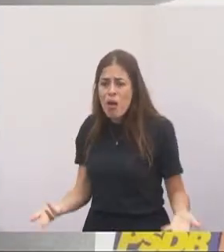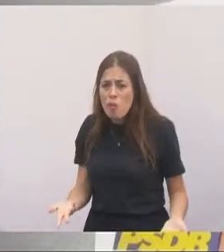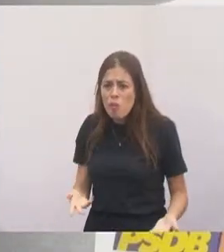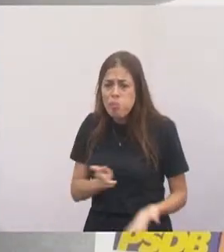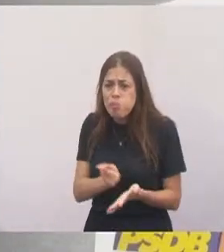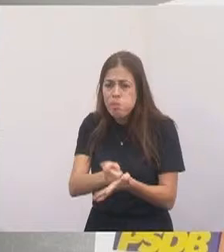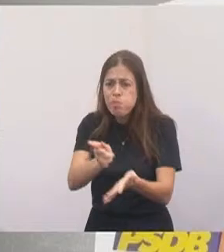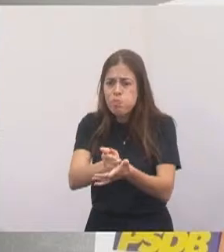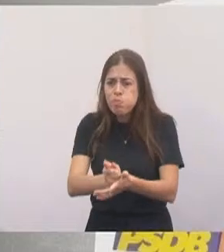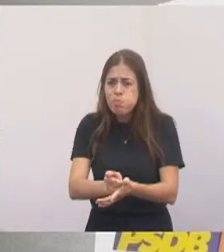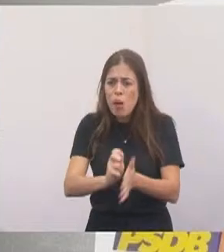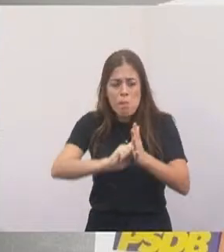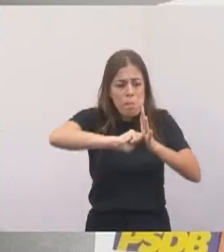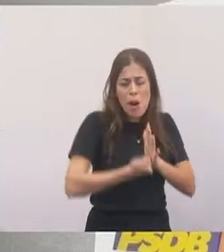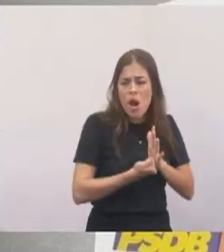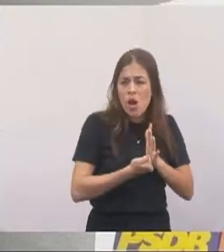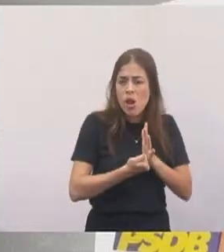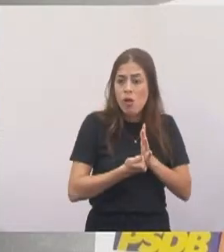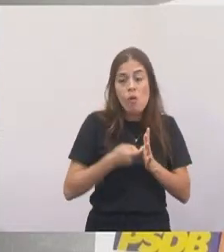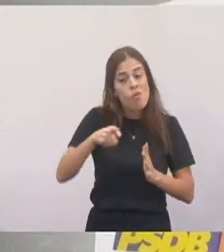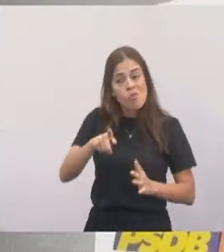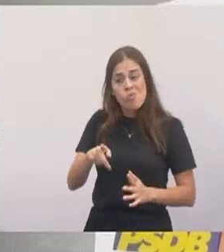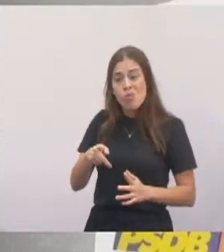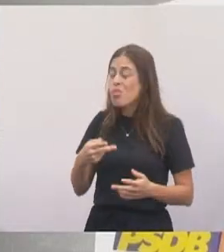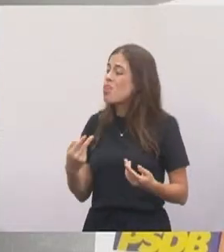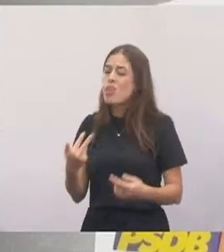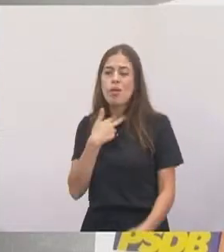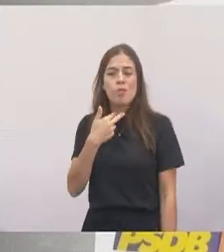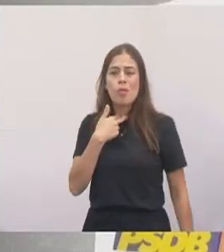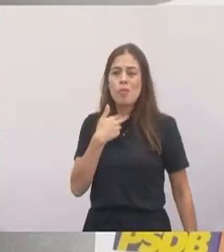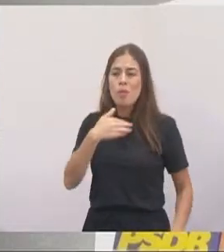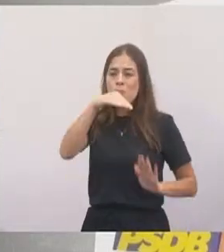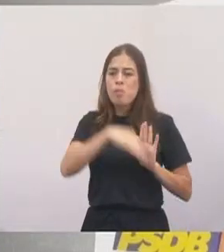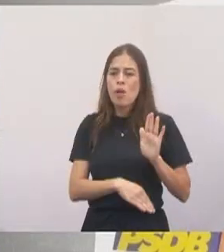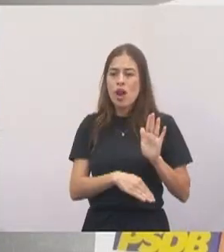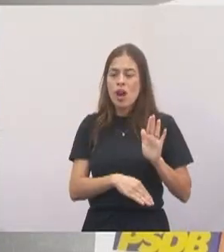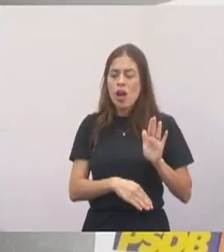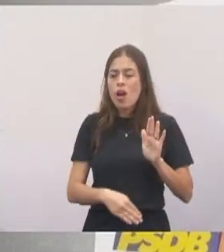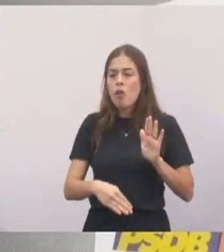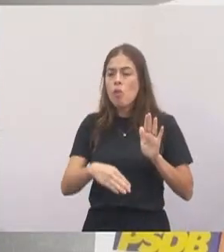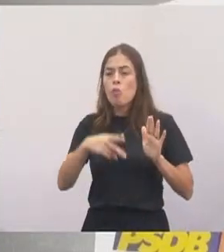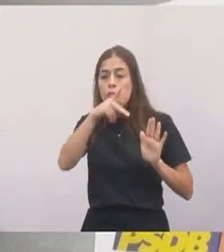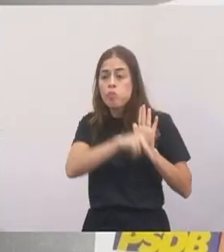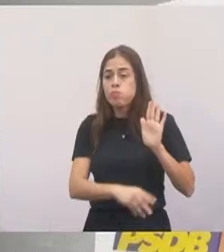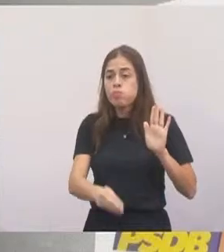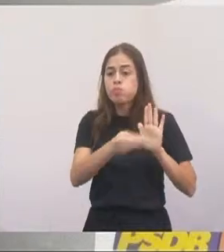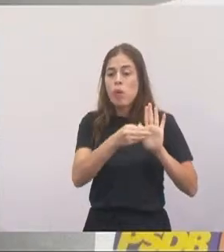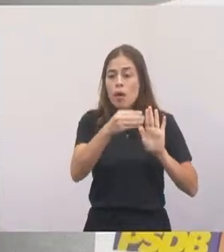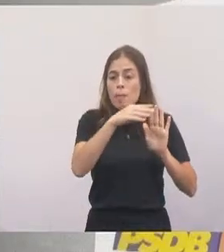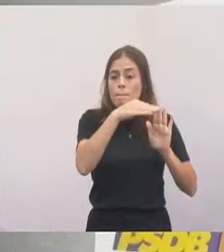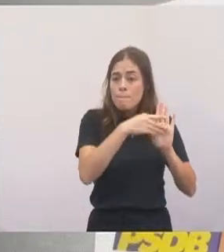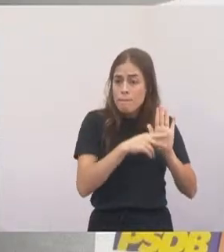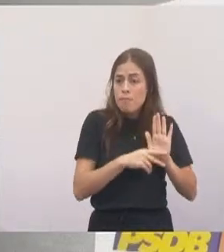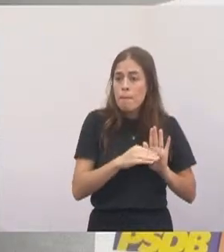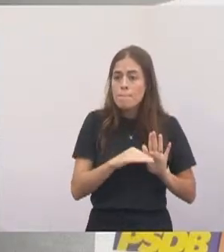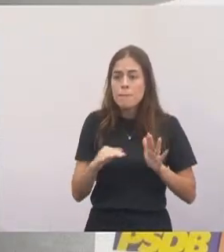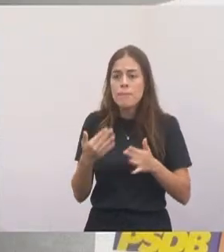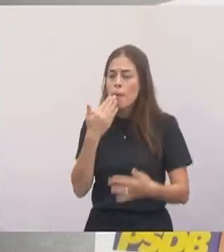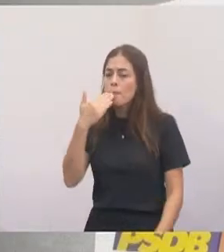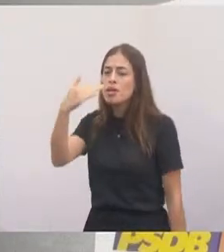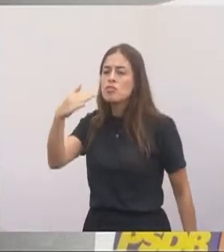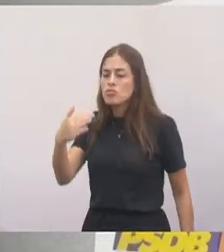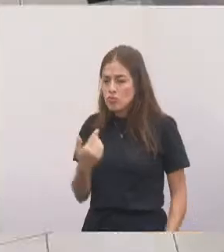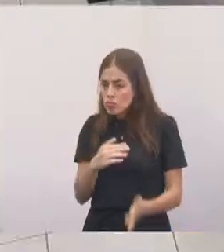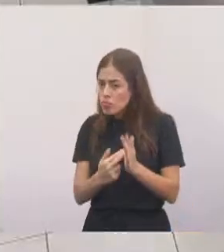continuar. A pauta está trancada. O senhor não pode retirar um projeto que já foi colocado em Vereadores, pauta senhor e que presidente. não é um pedido do requerente.